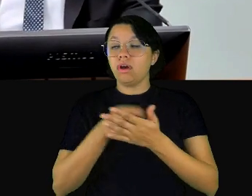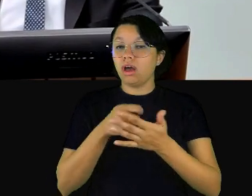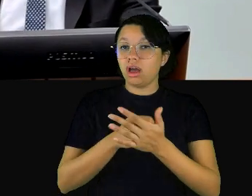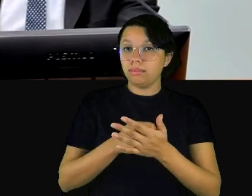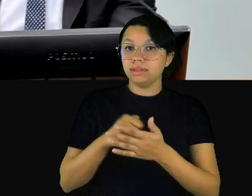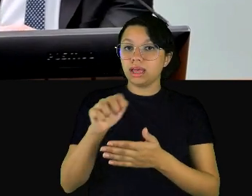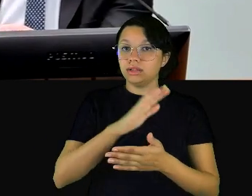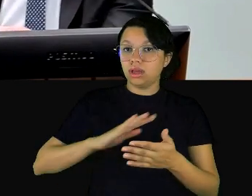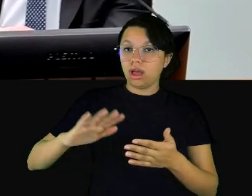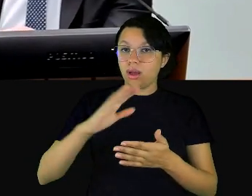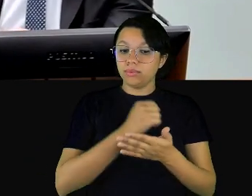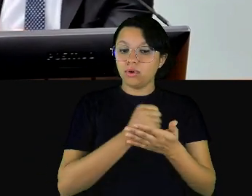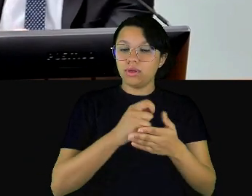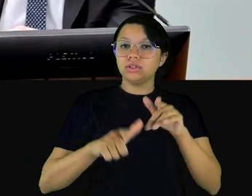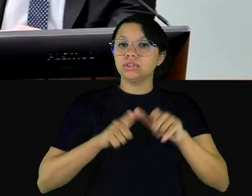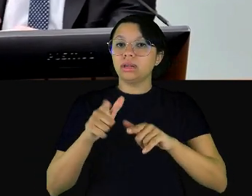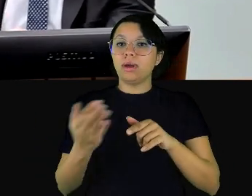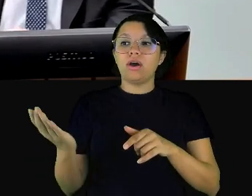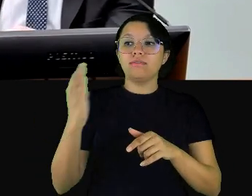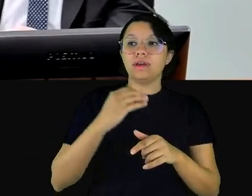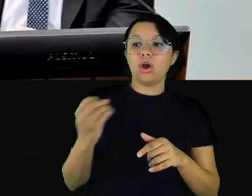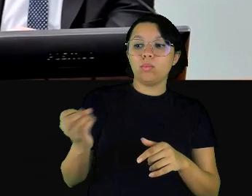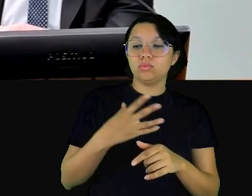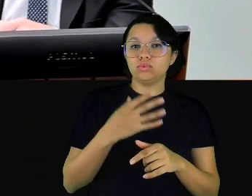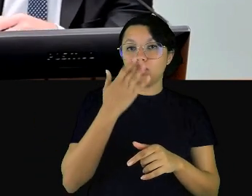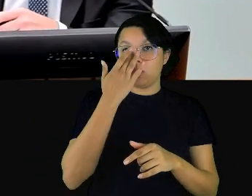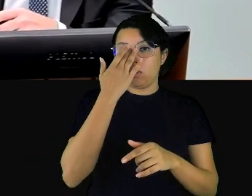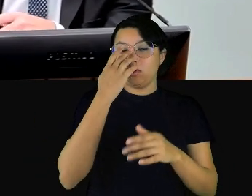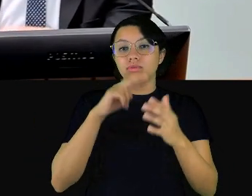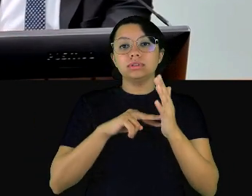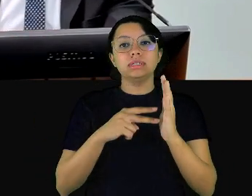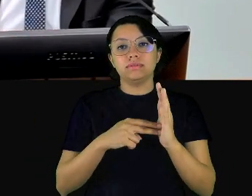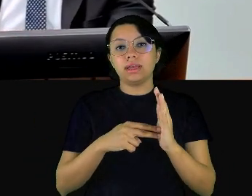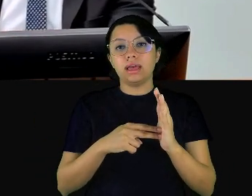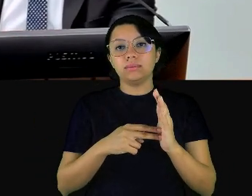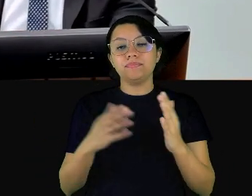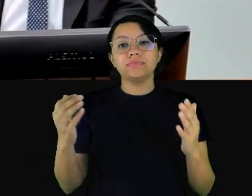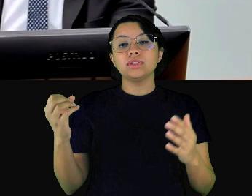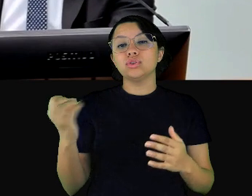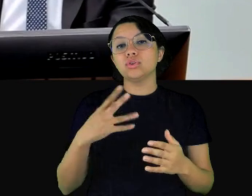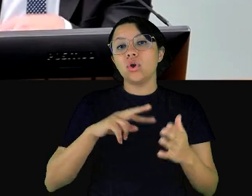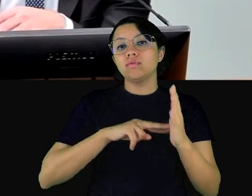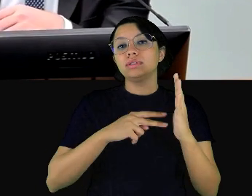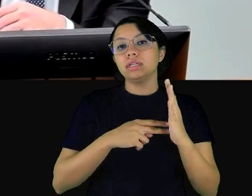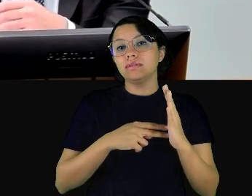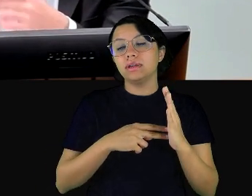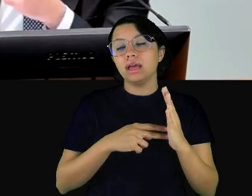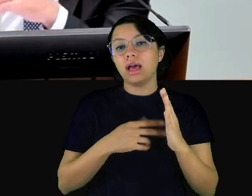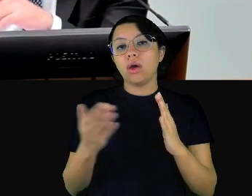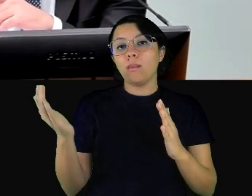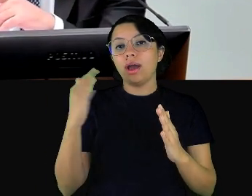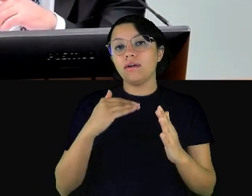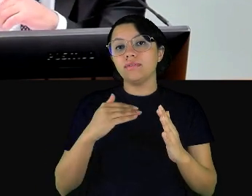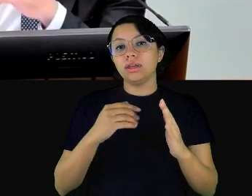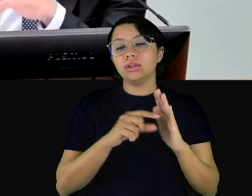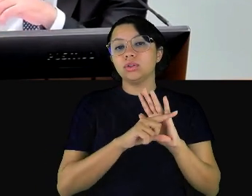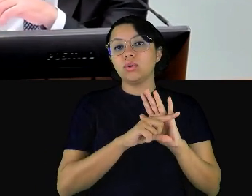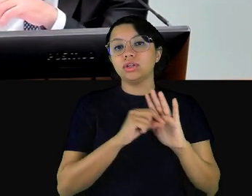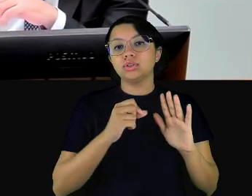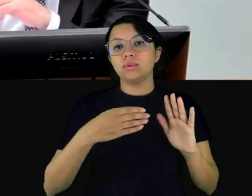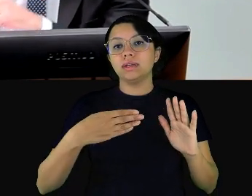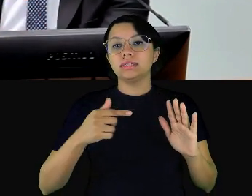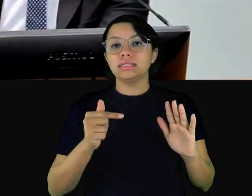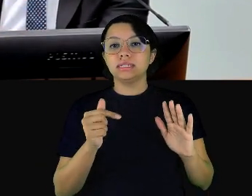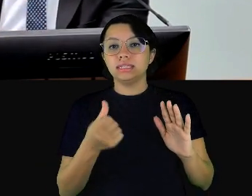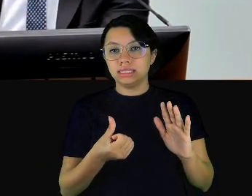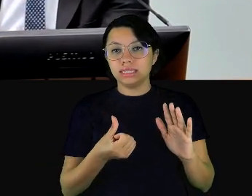contrato de trabalho, ela haverá um novo significado. Esse novo significado, ele vem no artigo